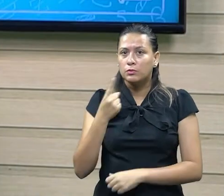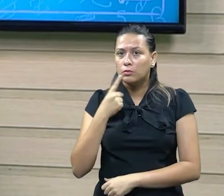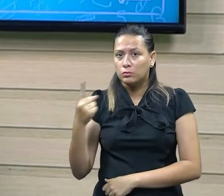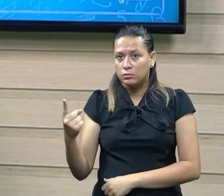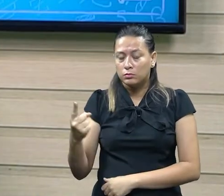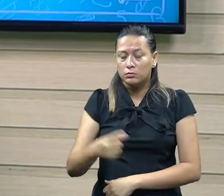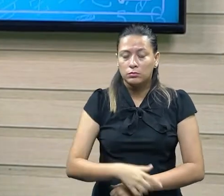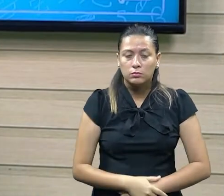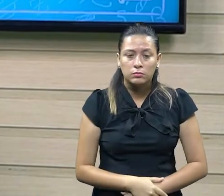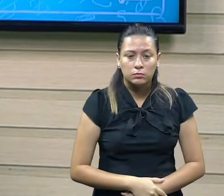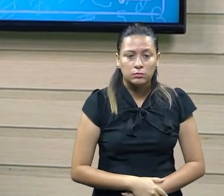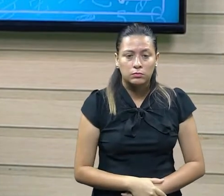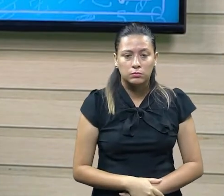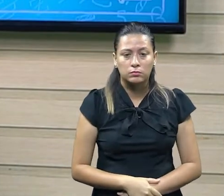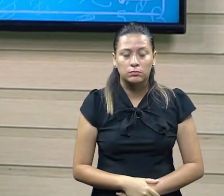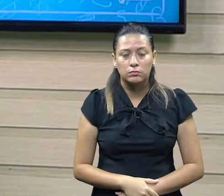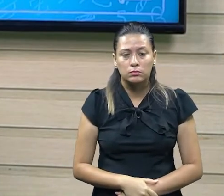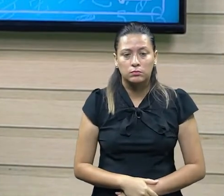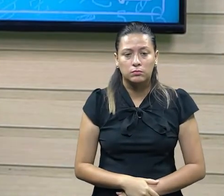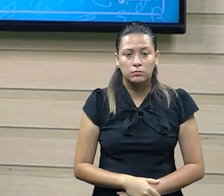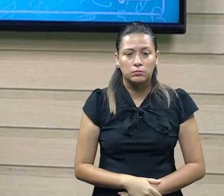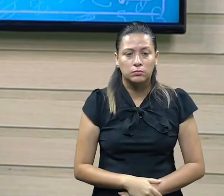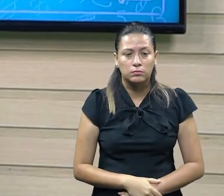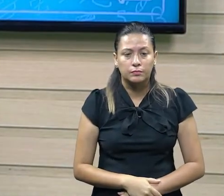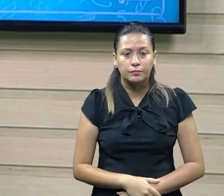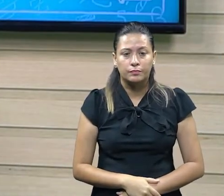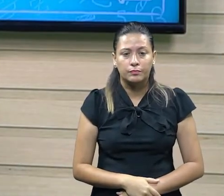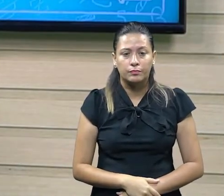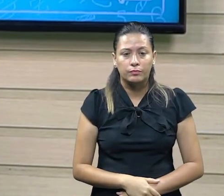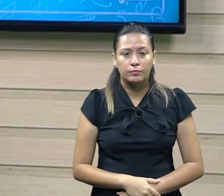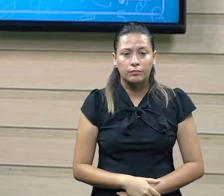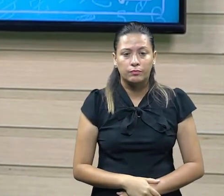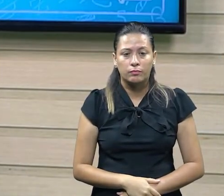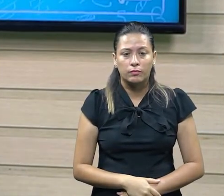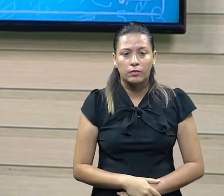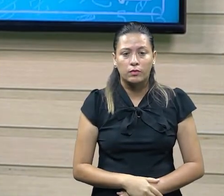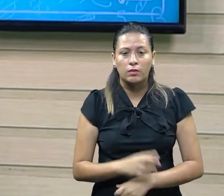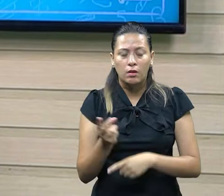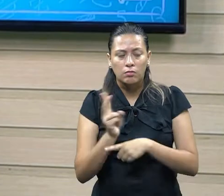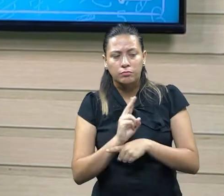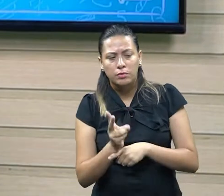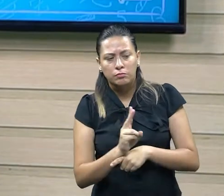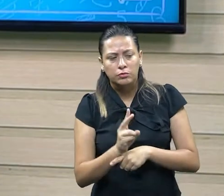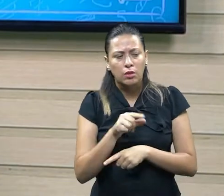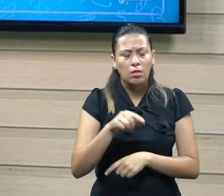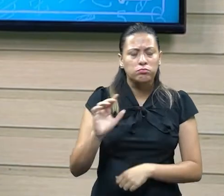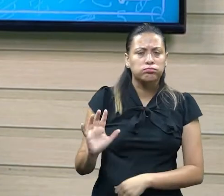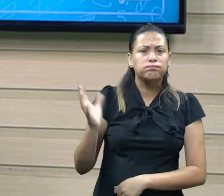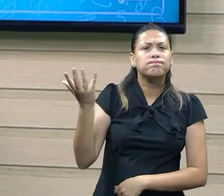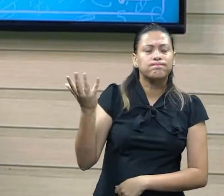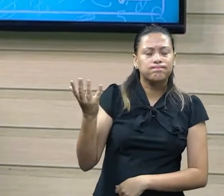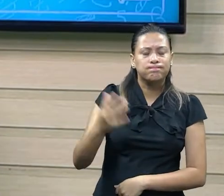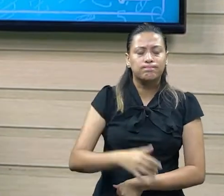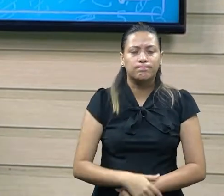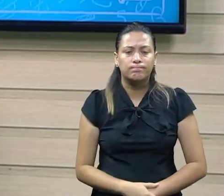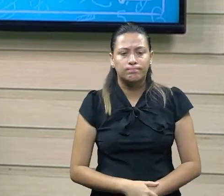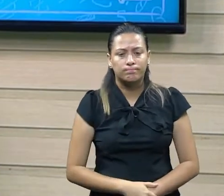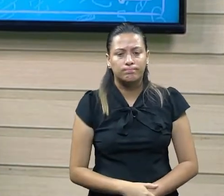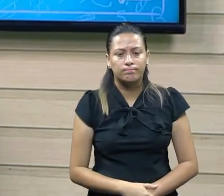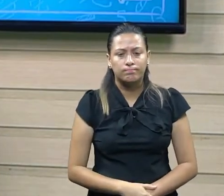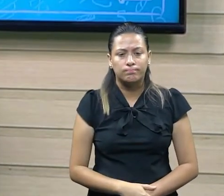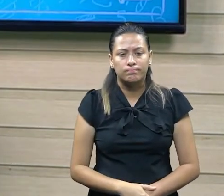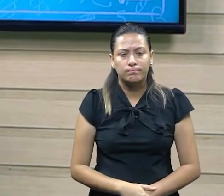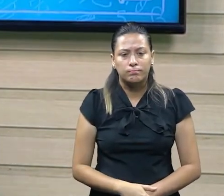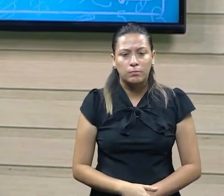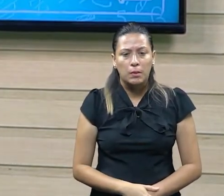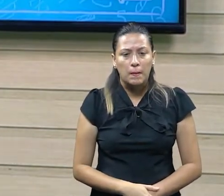denúncia e aí vai haver essa inspeção, essa verificação do que está acontecendo, que está promovendo